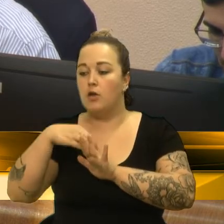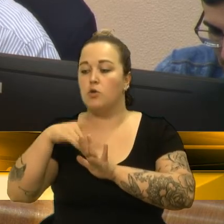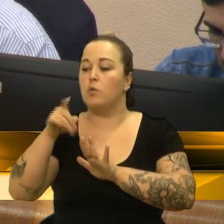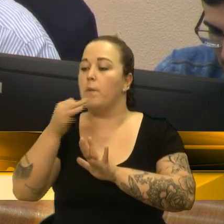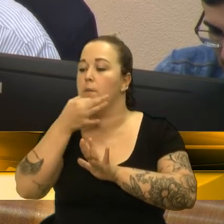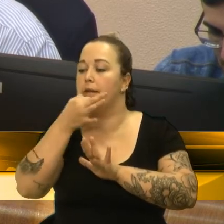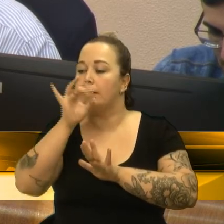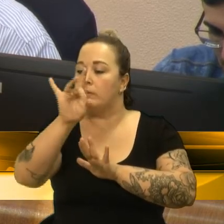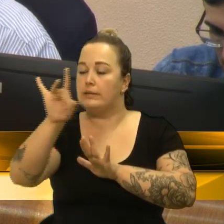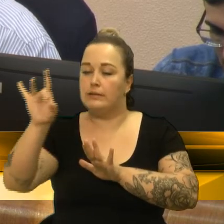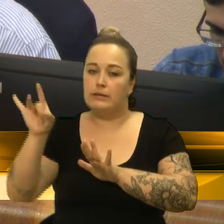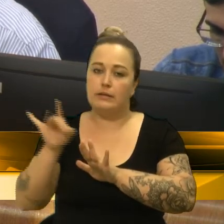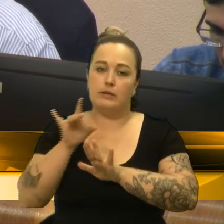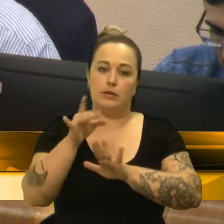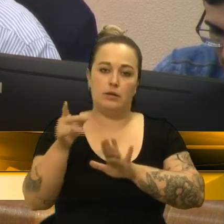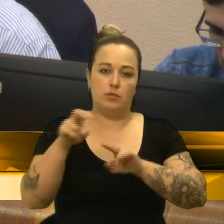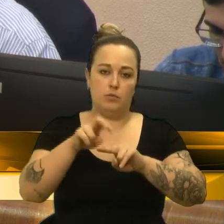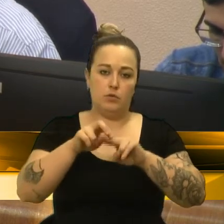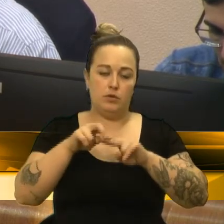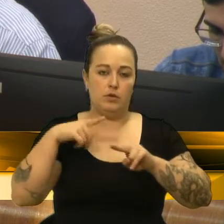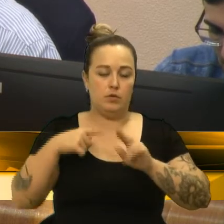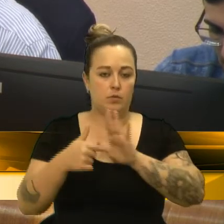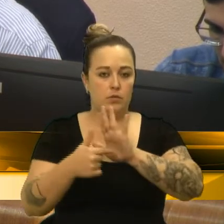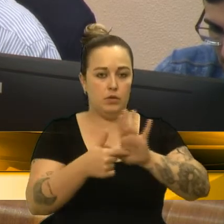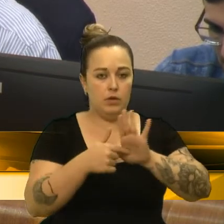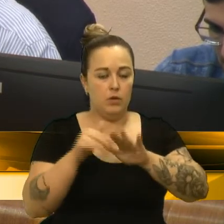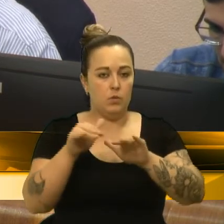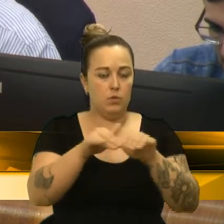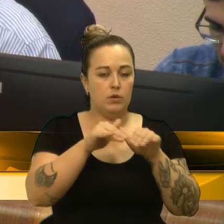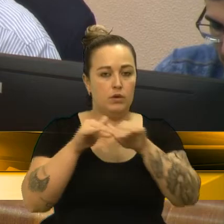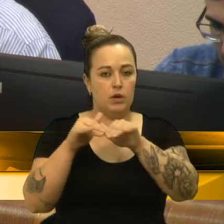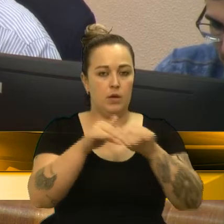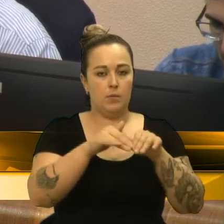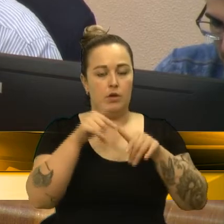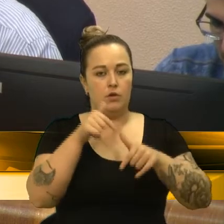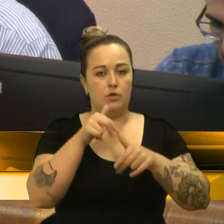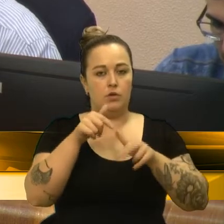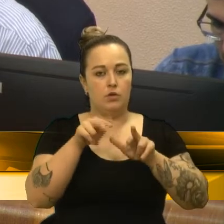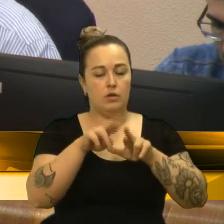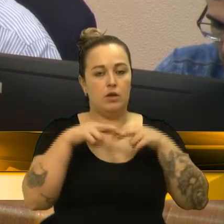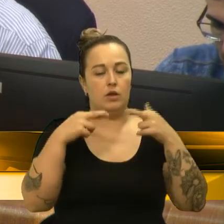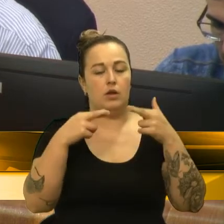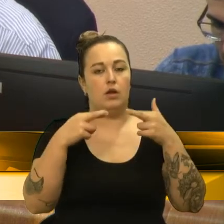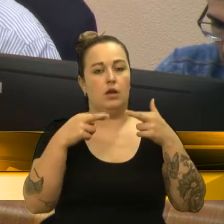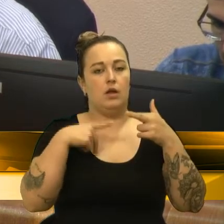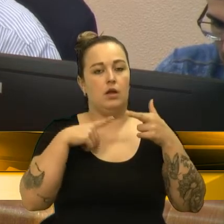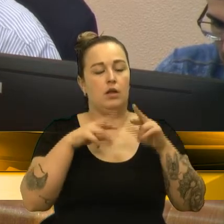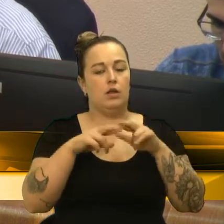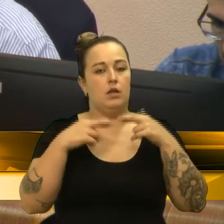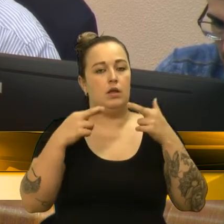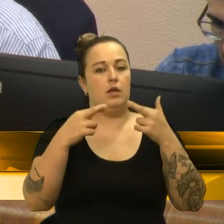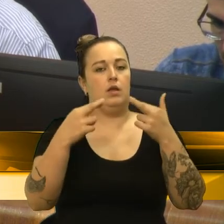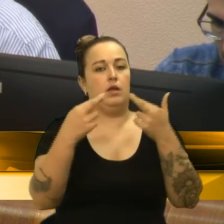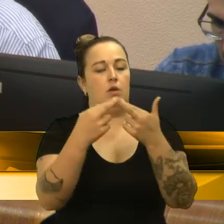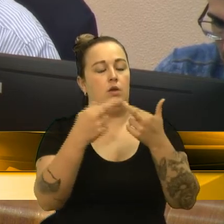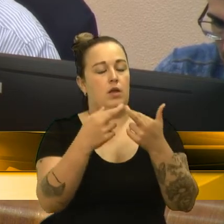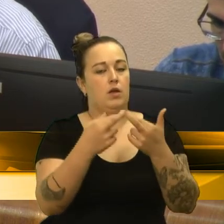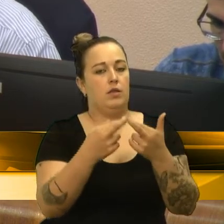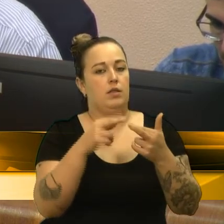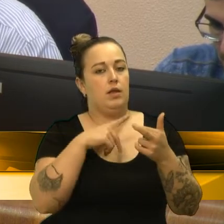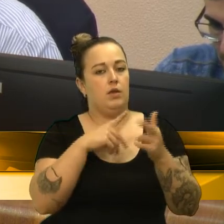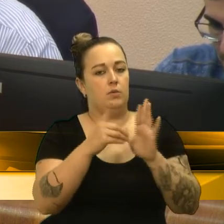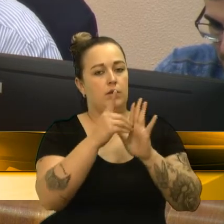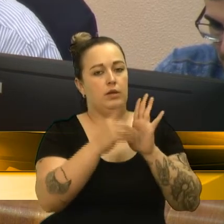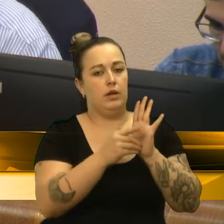adiamento durante a sessão é matéria que diz respeito unicamente ao funcionamento das sessões da Câmara Municipal, que não é alcançado pelo Decreto-Lei